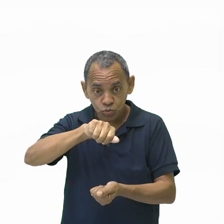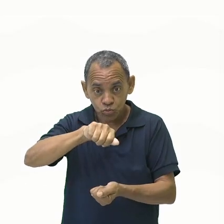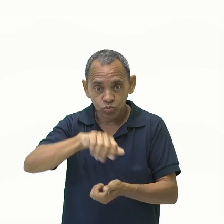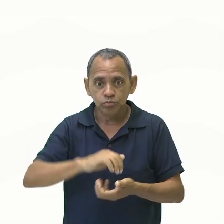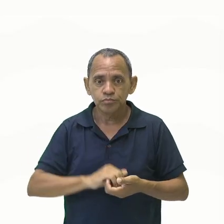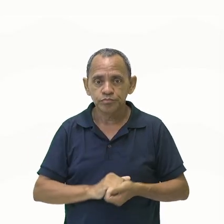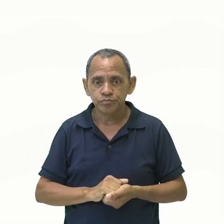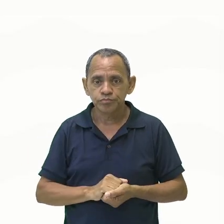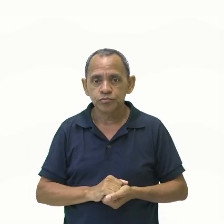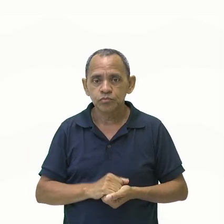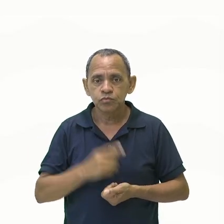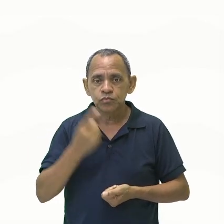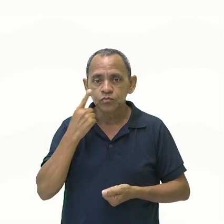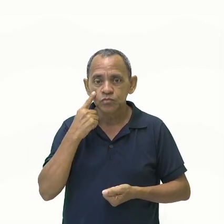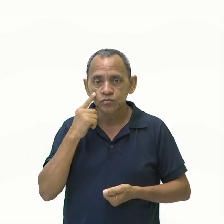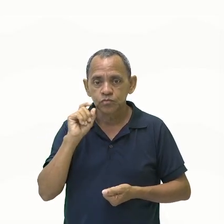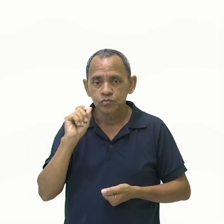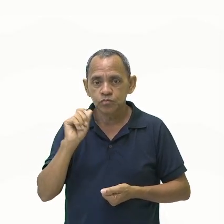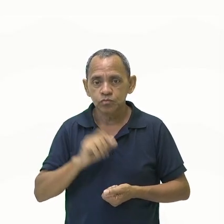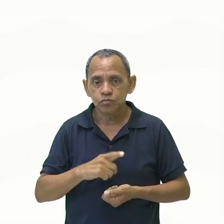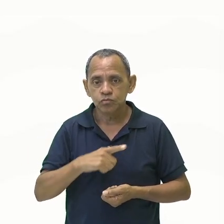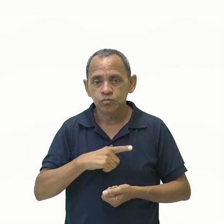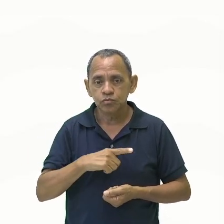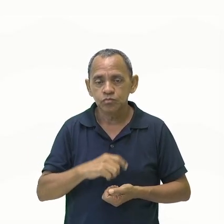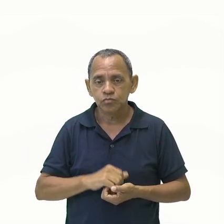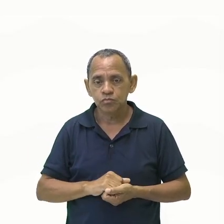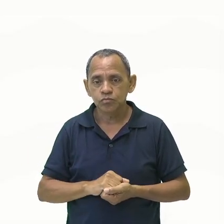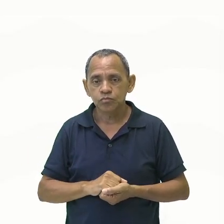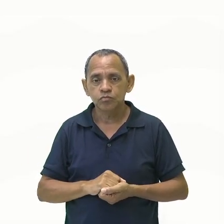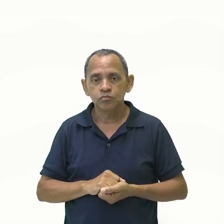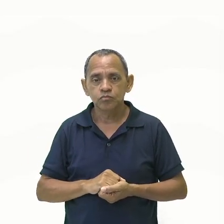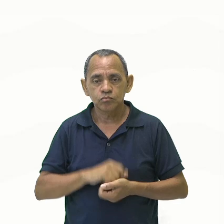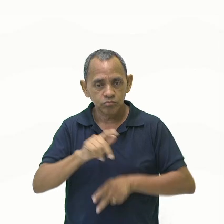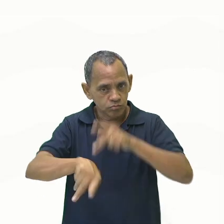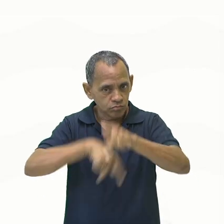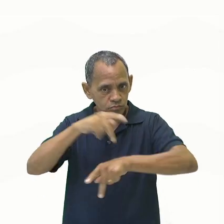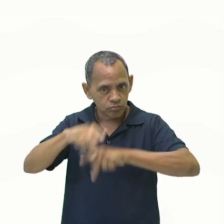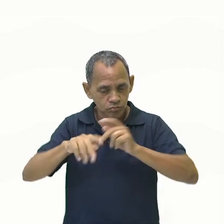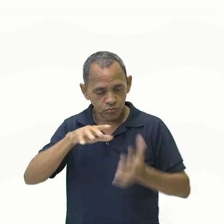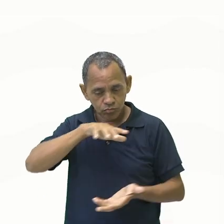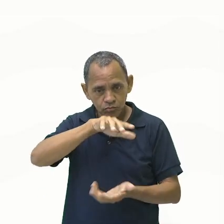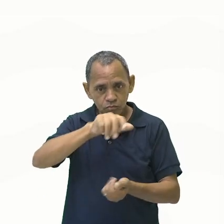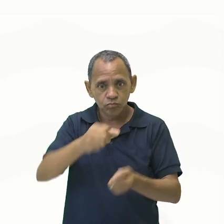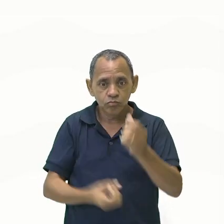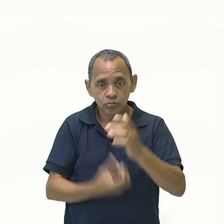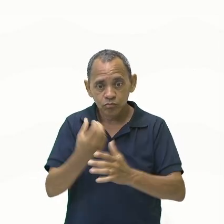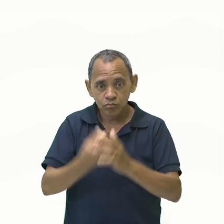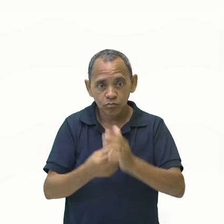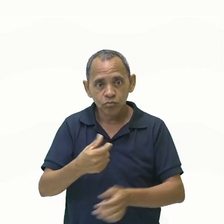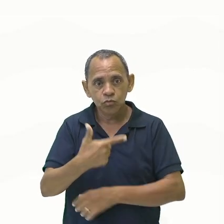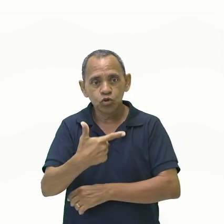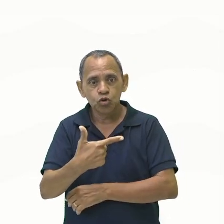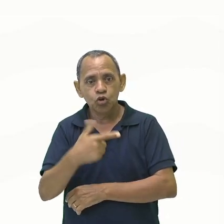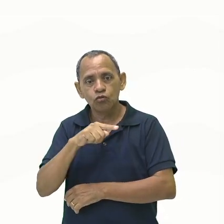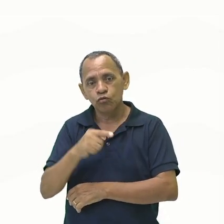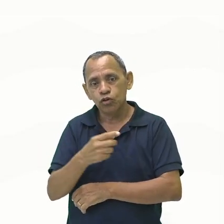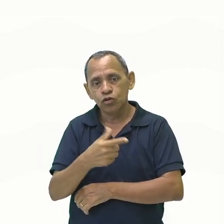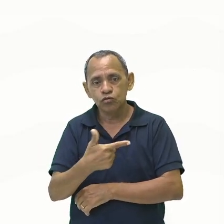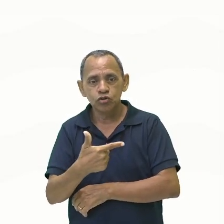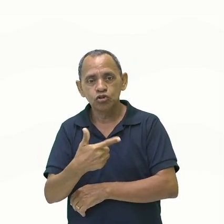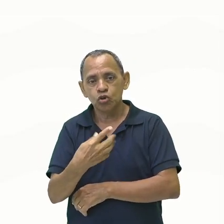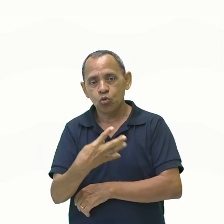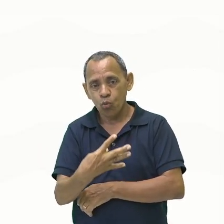que o mundo, né, a população mundial produz 2,24 bilhões de toneladas de lixo. É muita coisa,